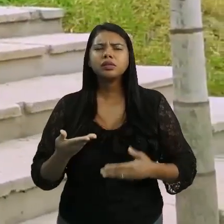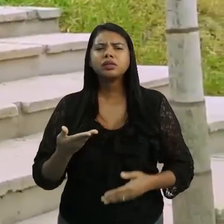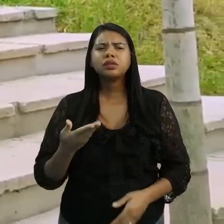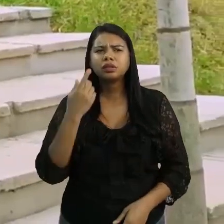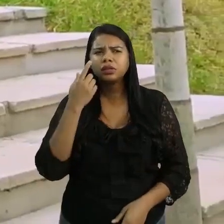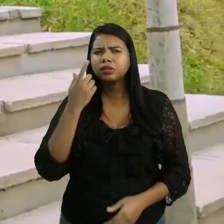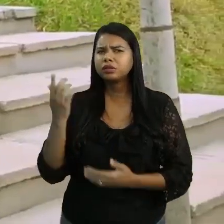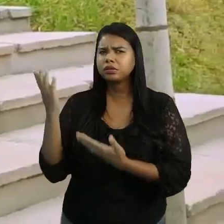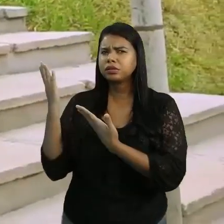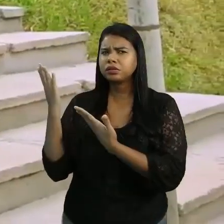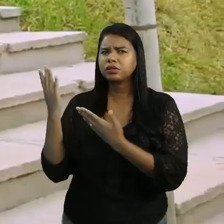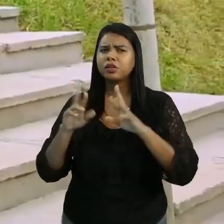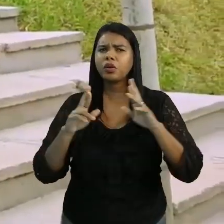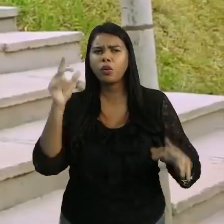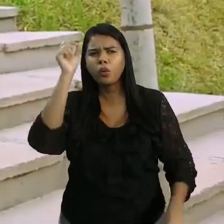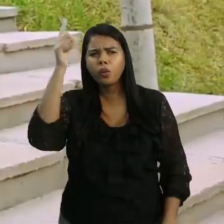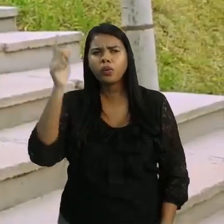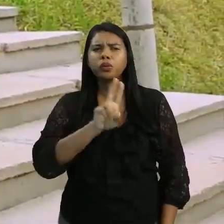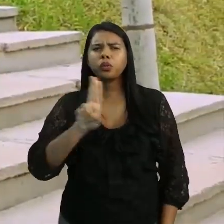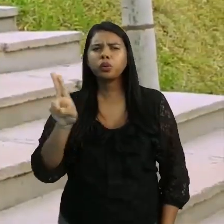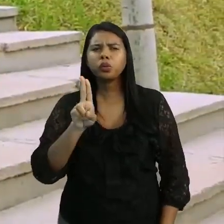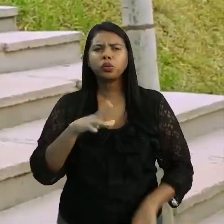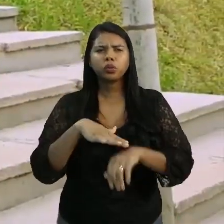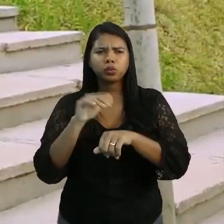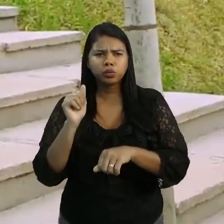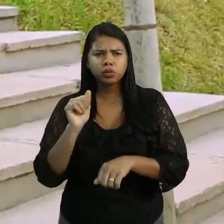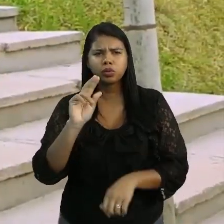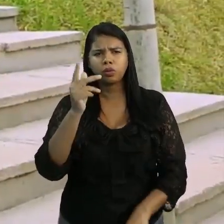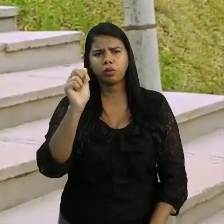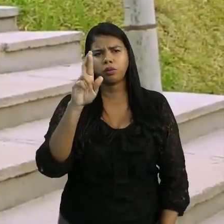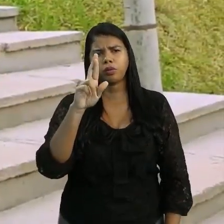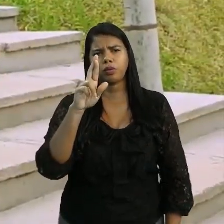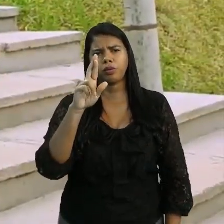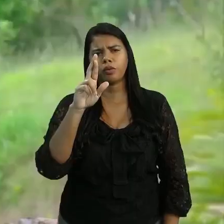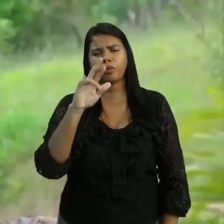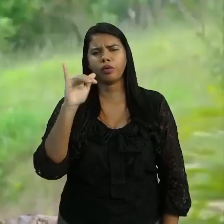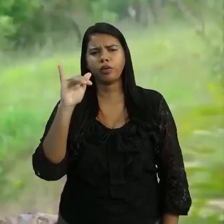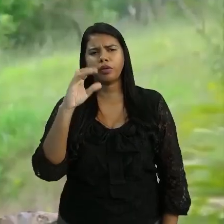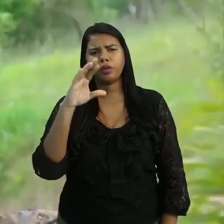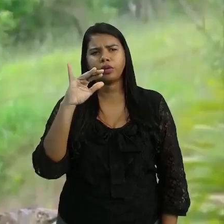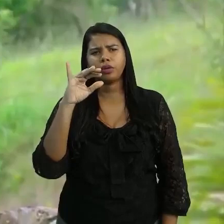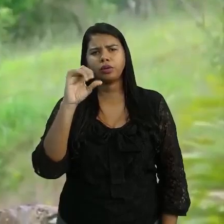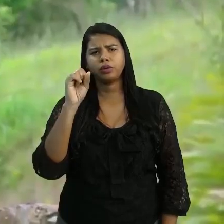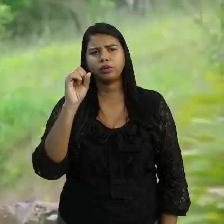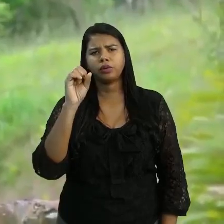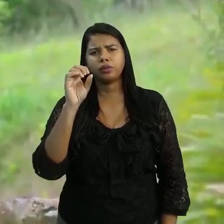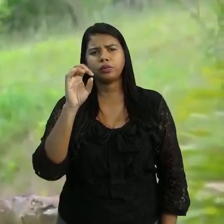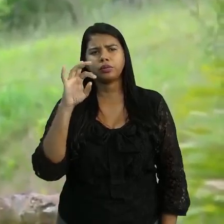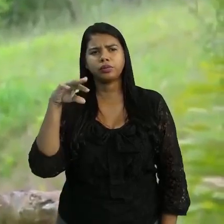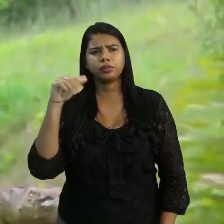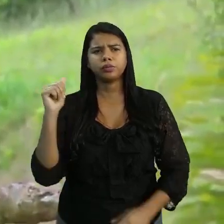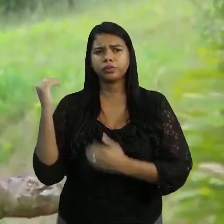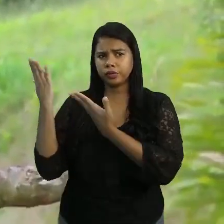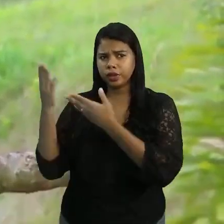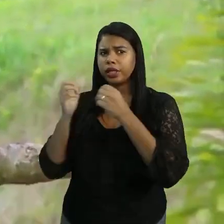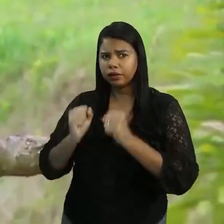espelha bastante, tá? Mas, de certa forma, a gente faz alguma adequação à realidade ocidental. Que se vive, entendi.